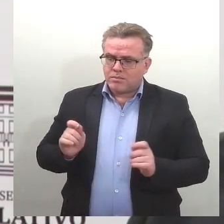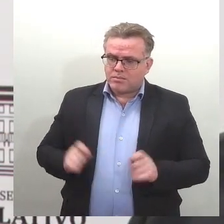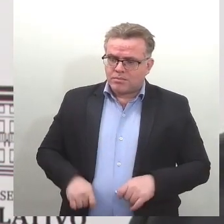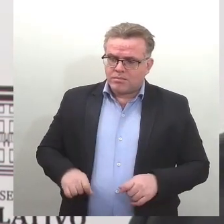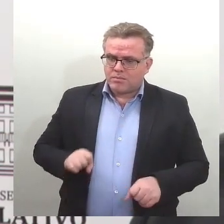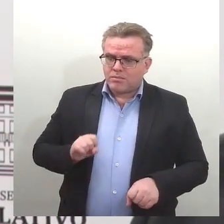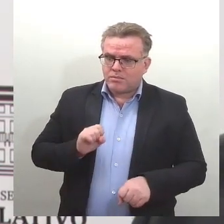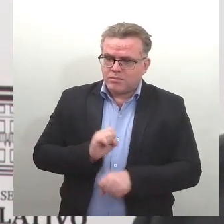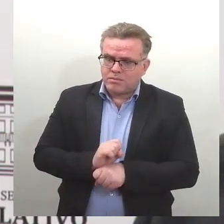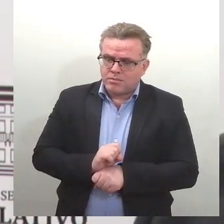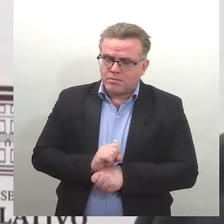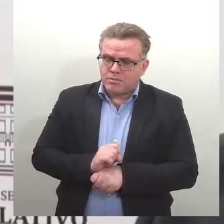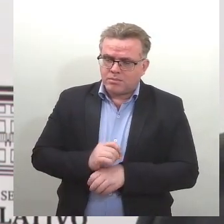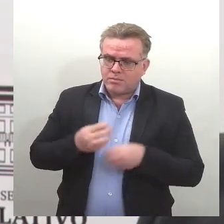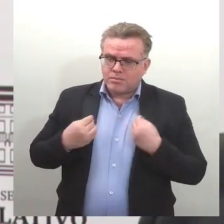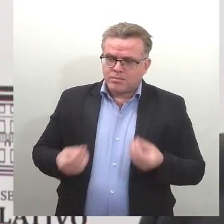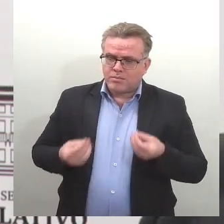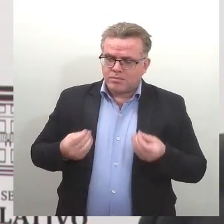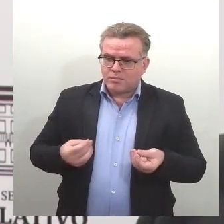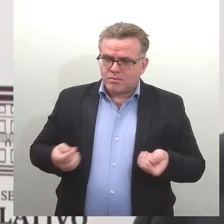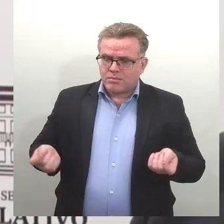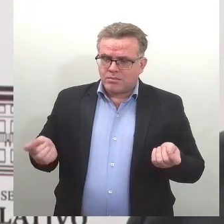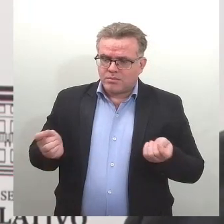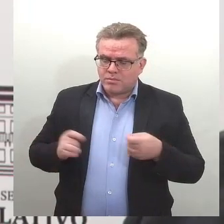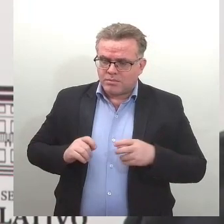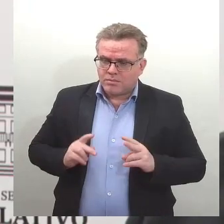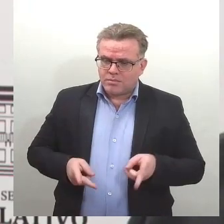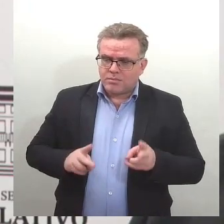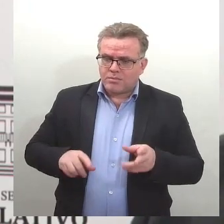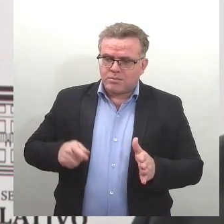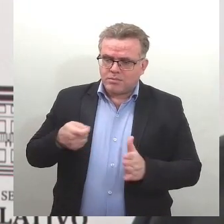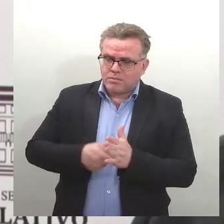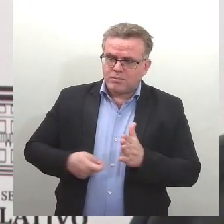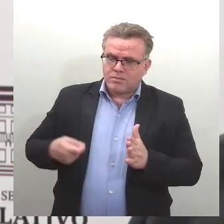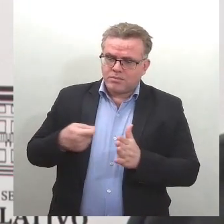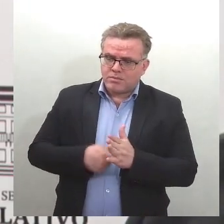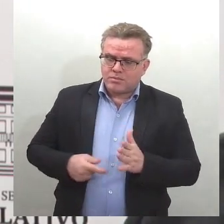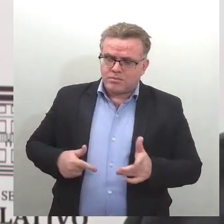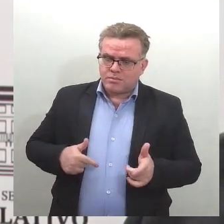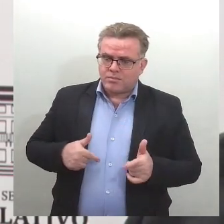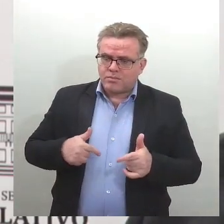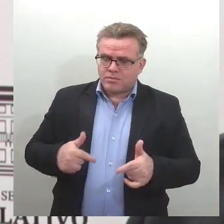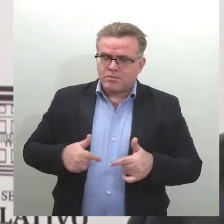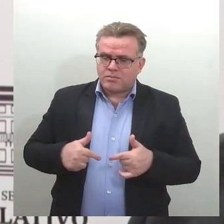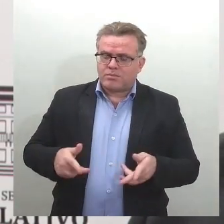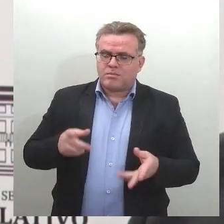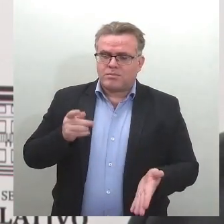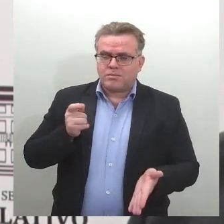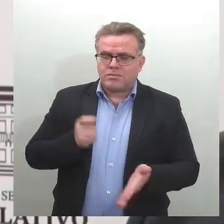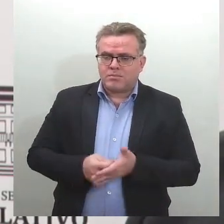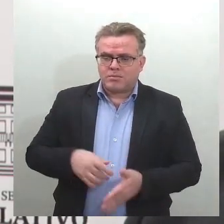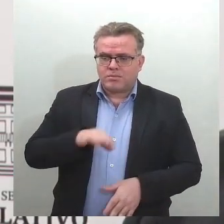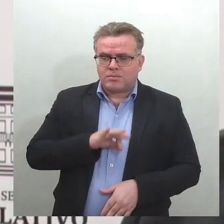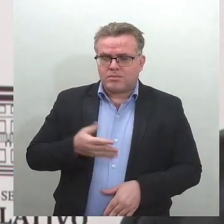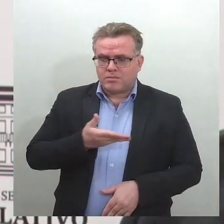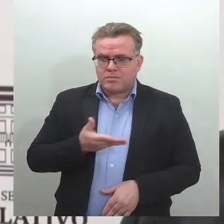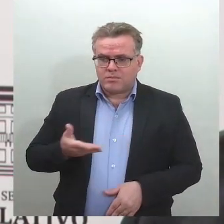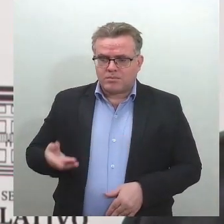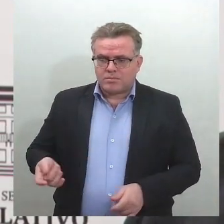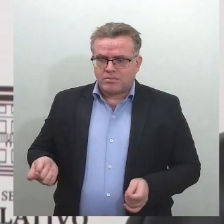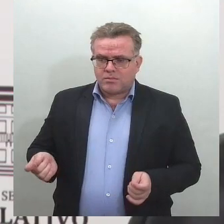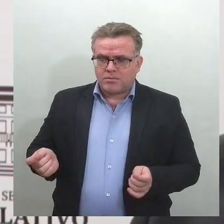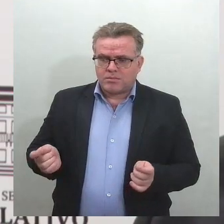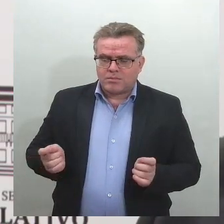para reivindicar o pagamento, né, do piso salarial e também denunciar as